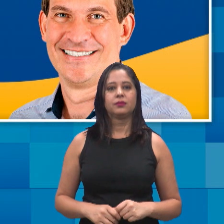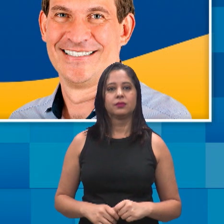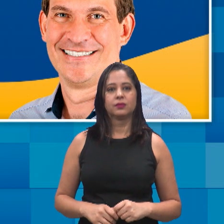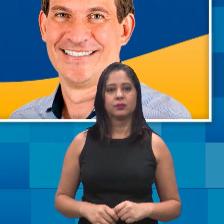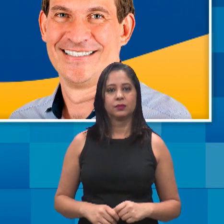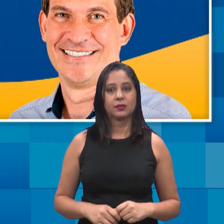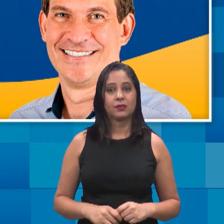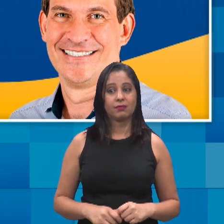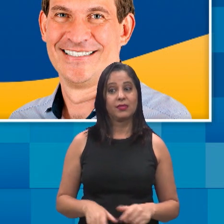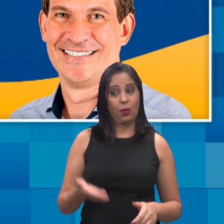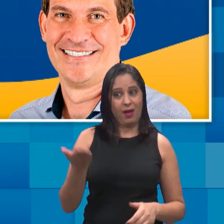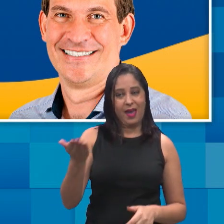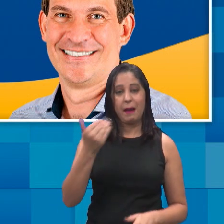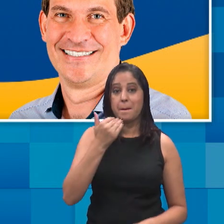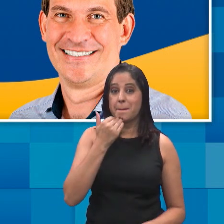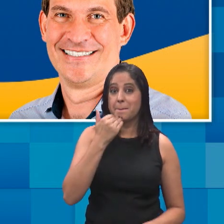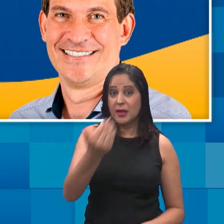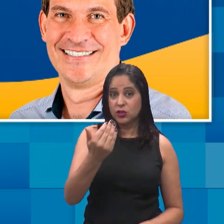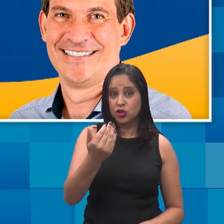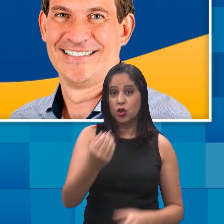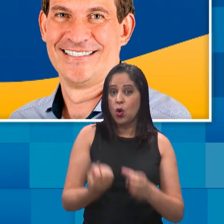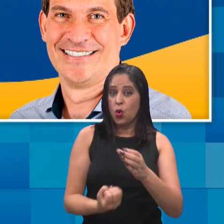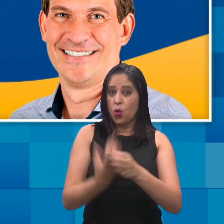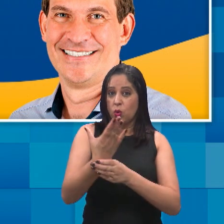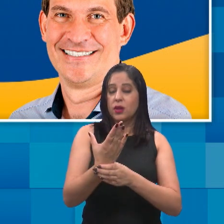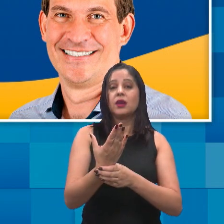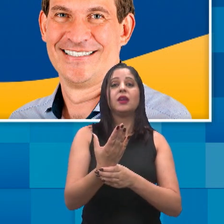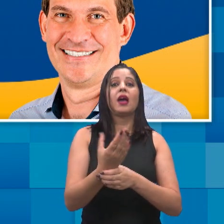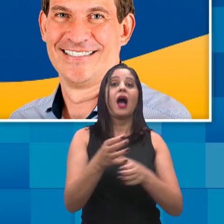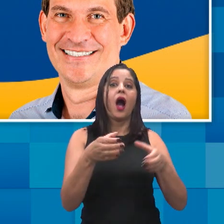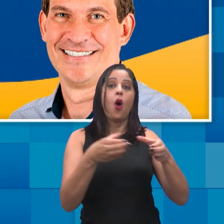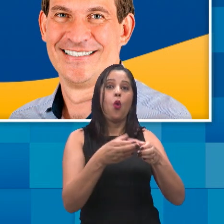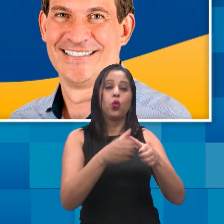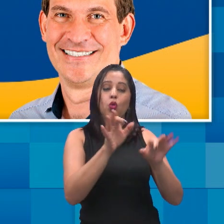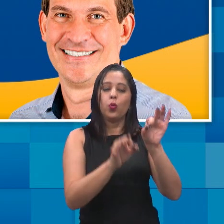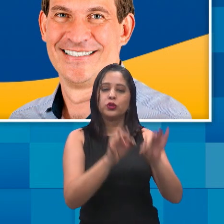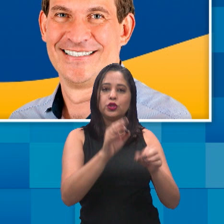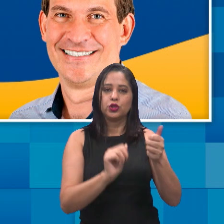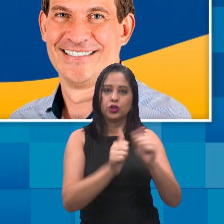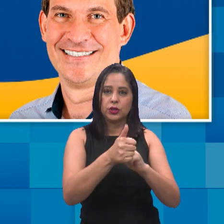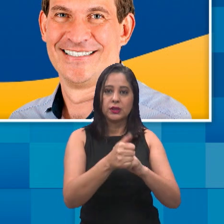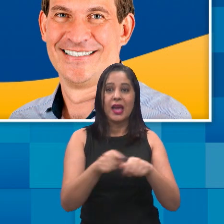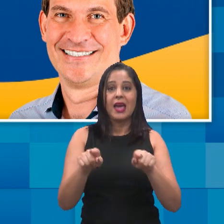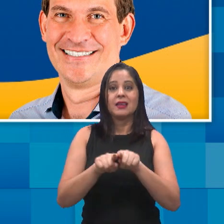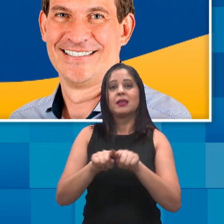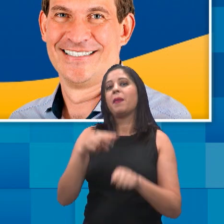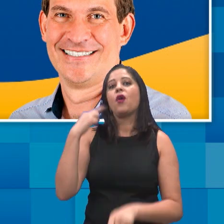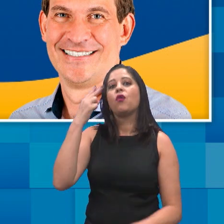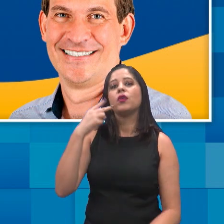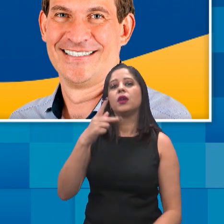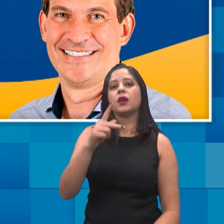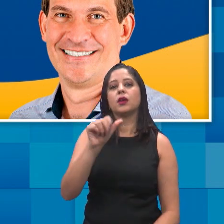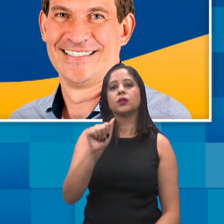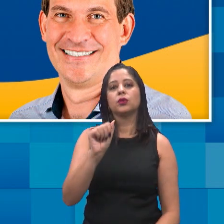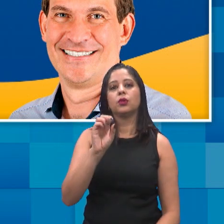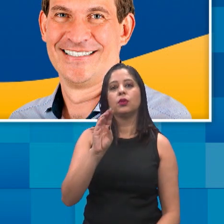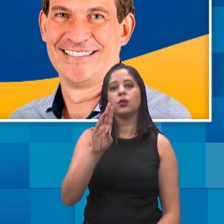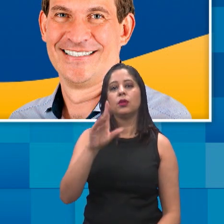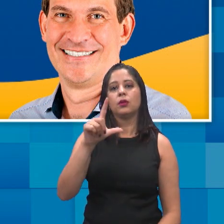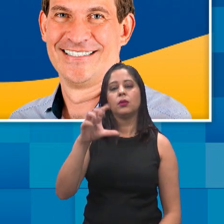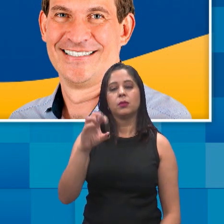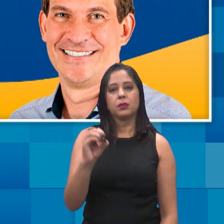o pedido, né, da criação da junta, e o vereador Pablo Fernandes,